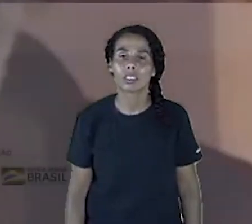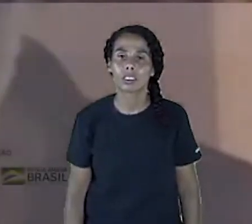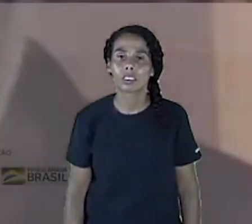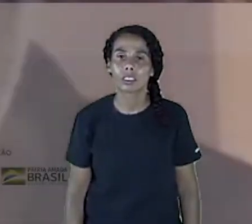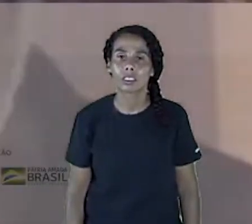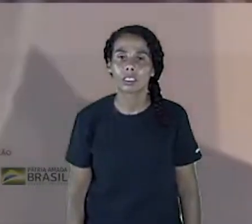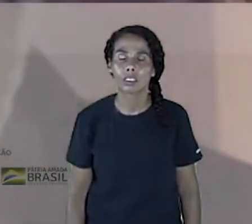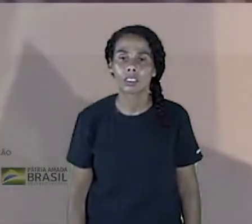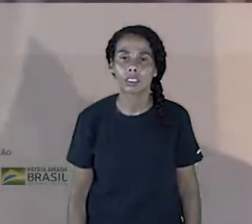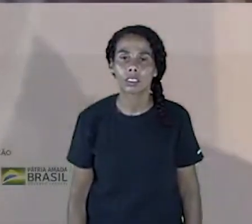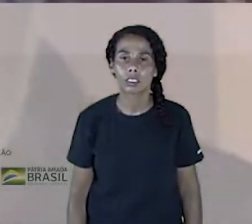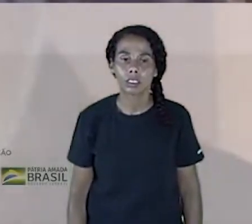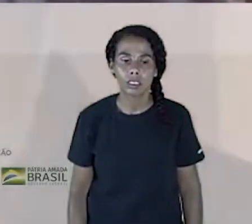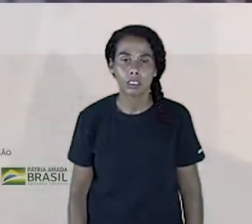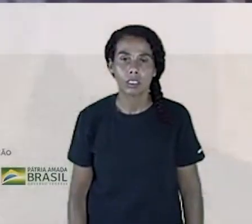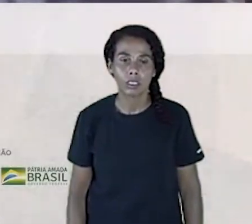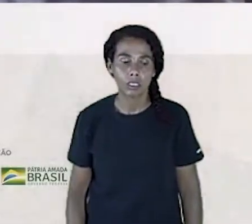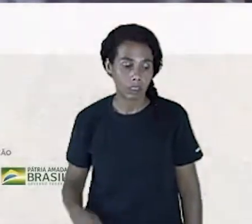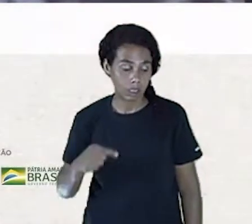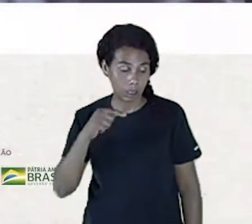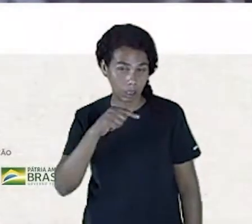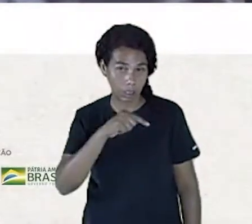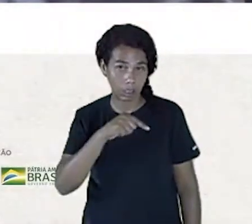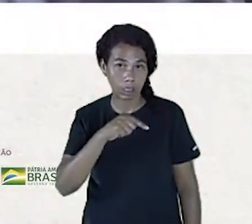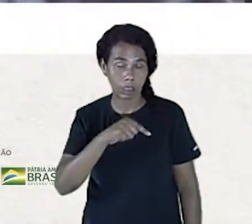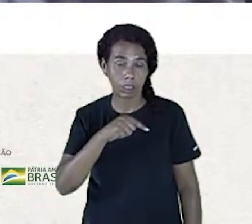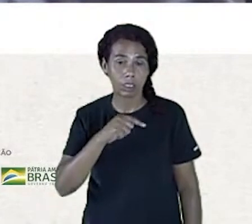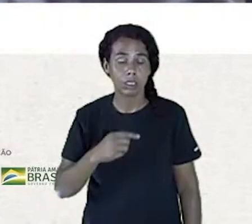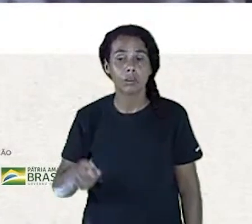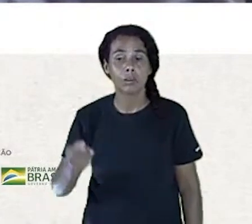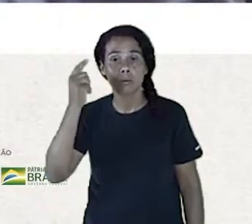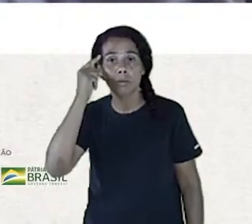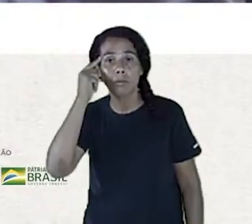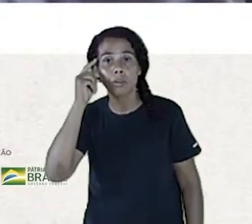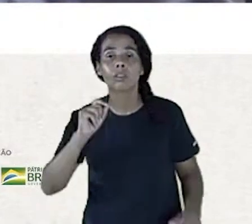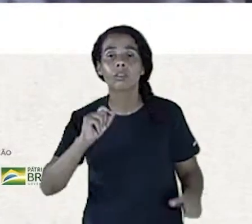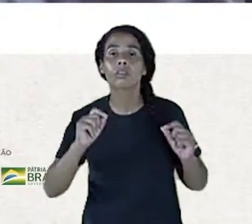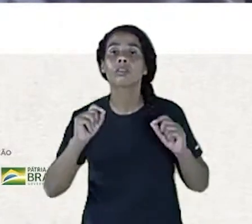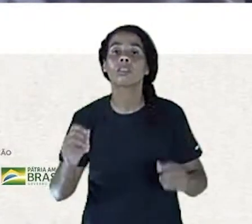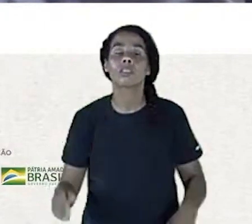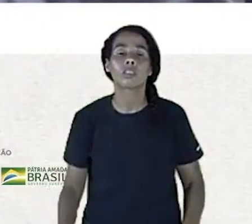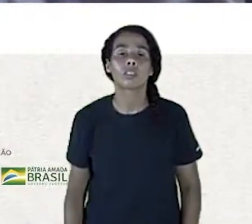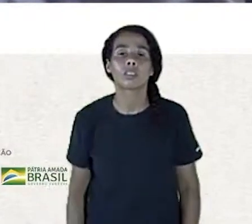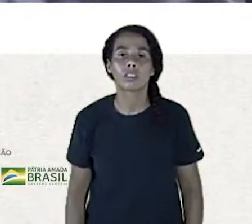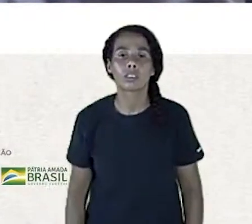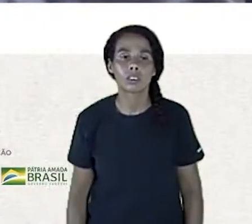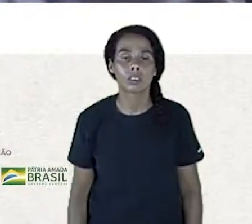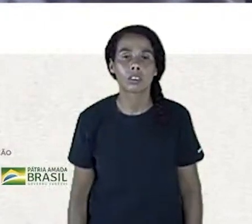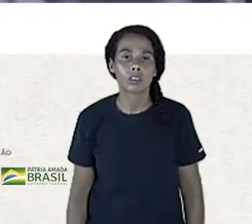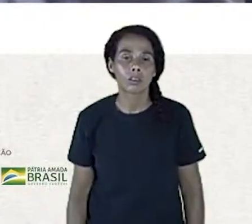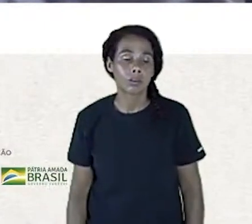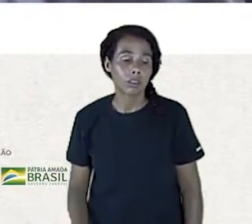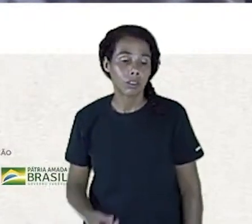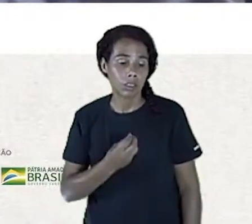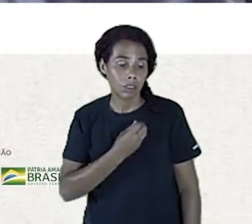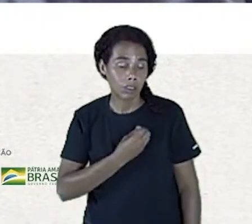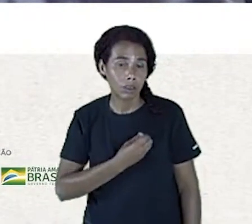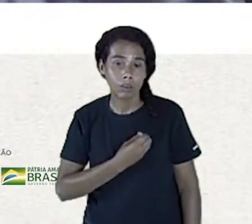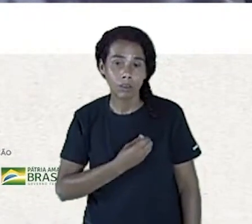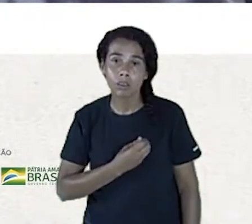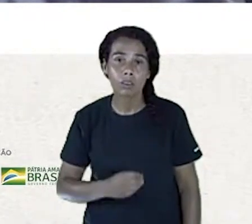meu caso, na minha idade, em que tudo se resume, tudo precisa se